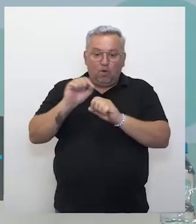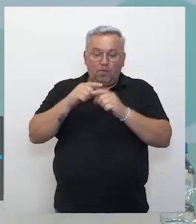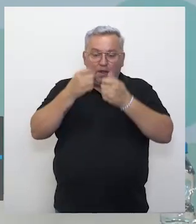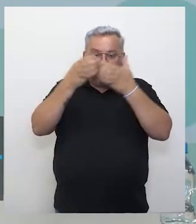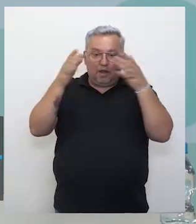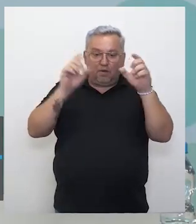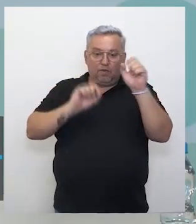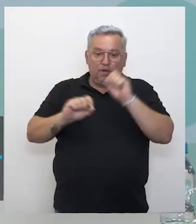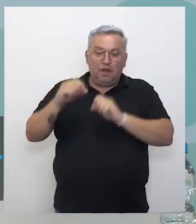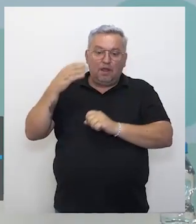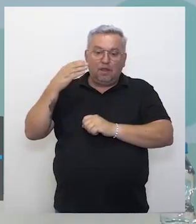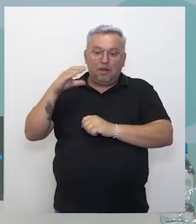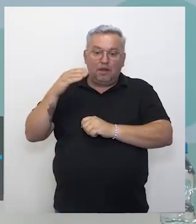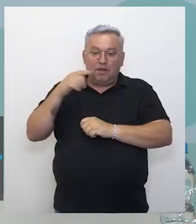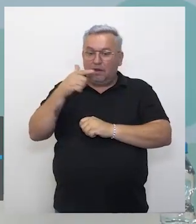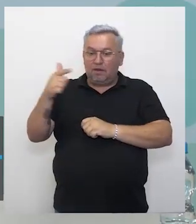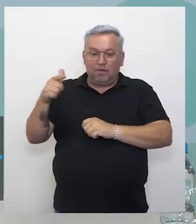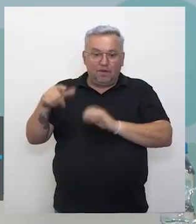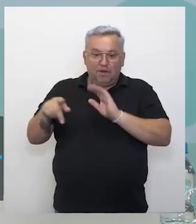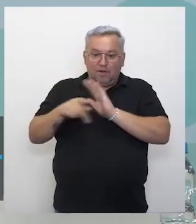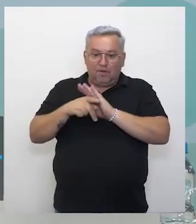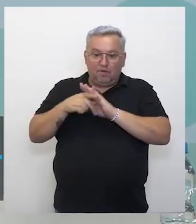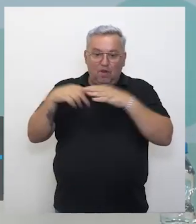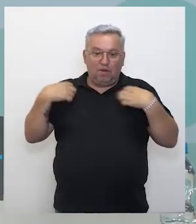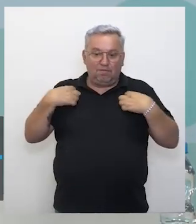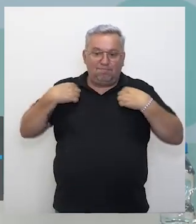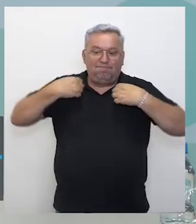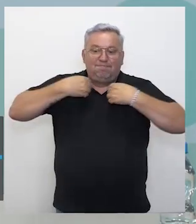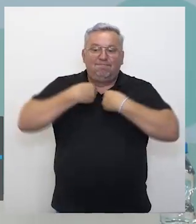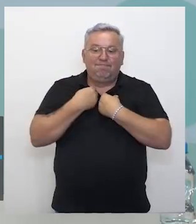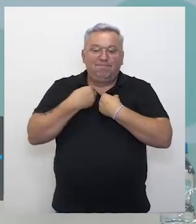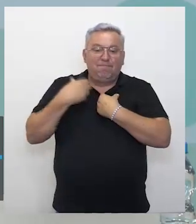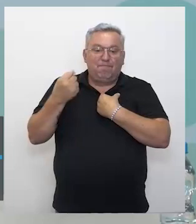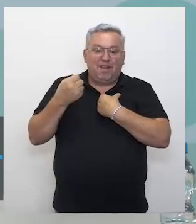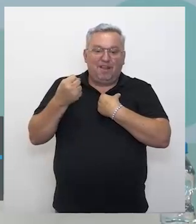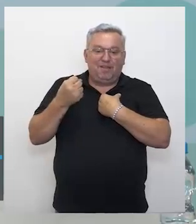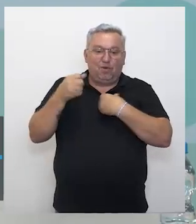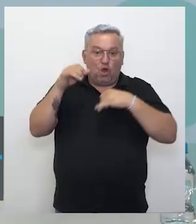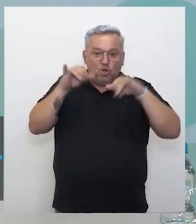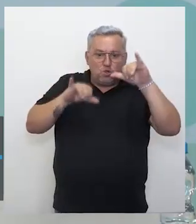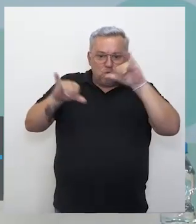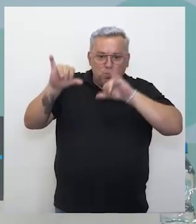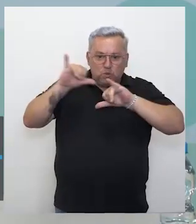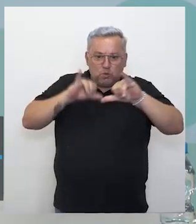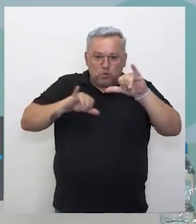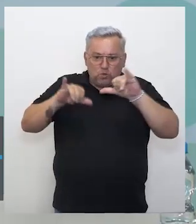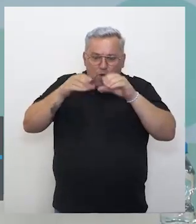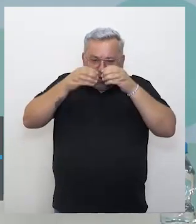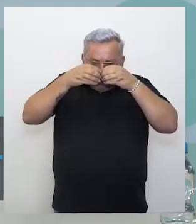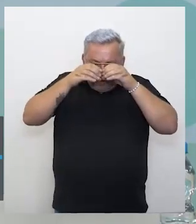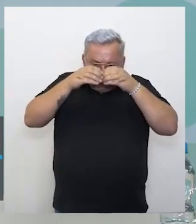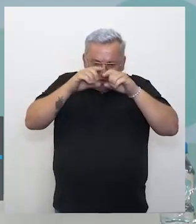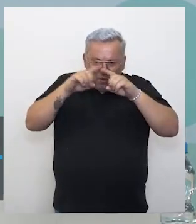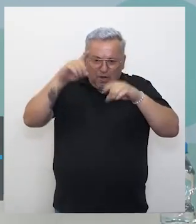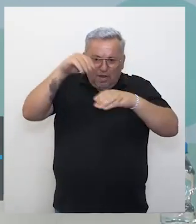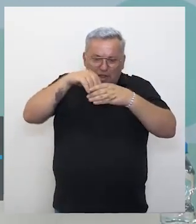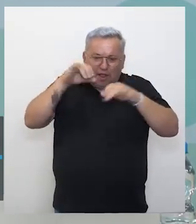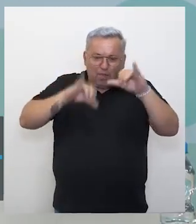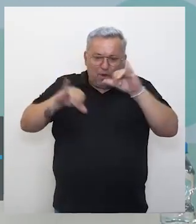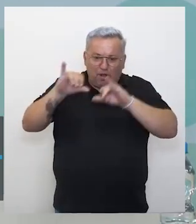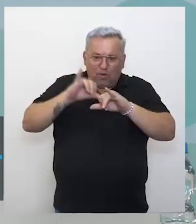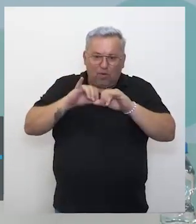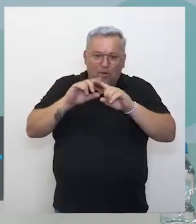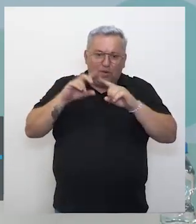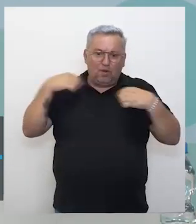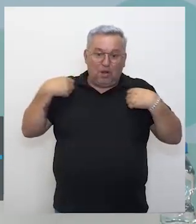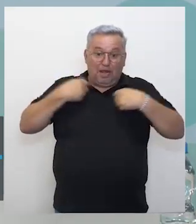claro, ciência não é só jaleco branco, Não. né? Porque cientista, você só é cientista se você está dentro de um laboratório,